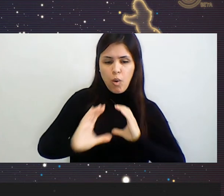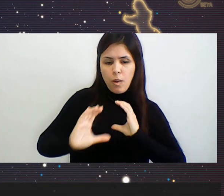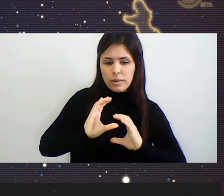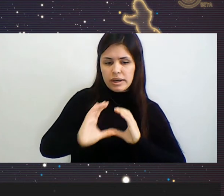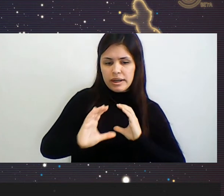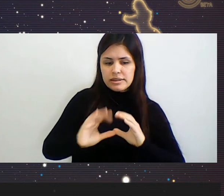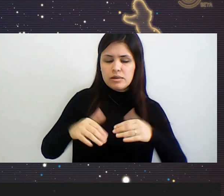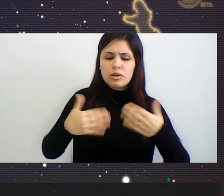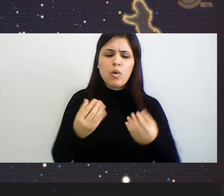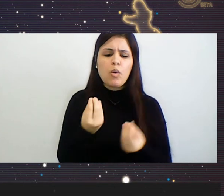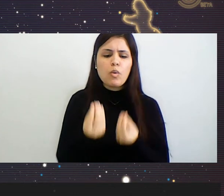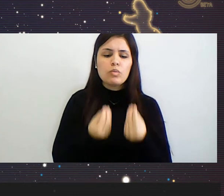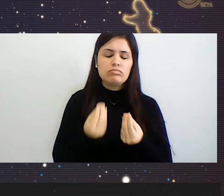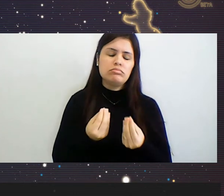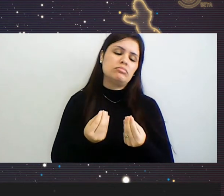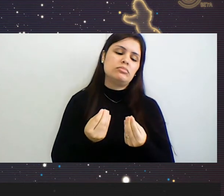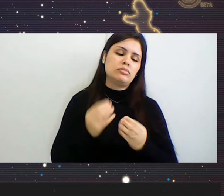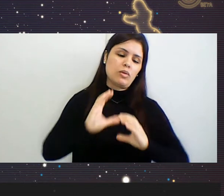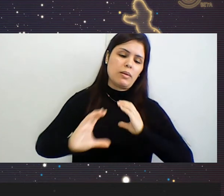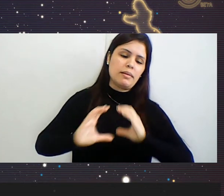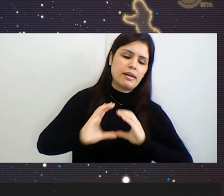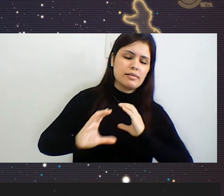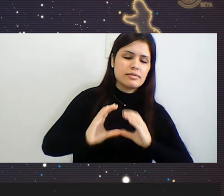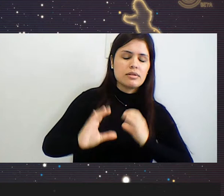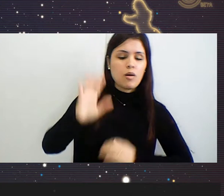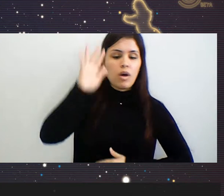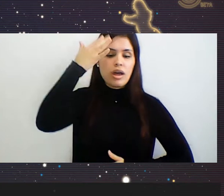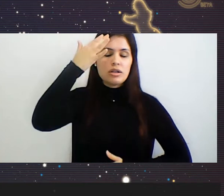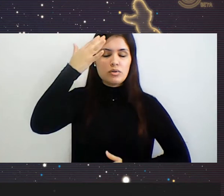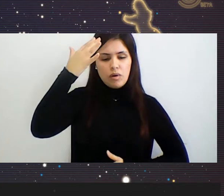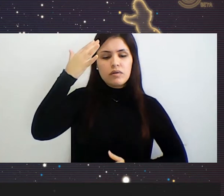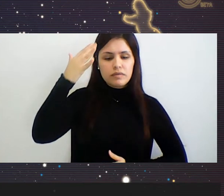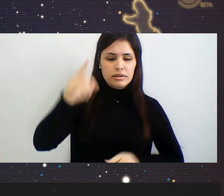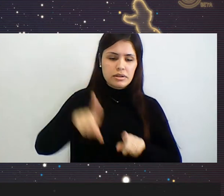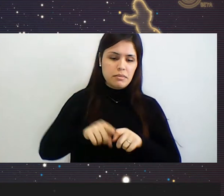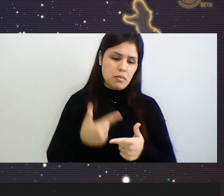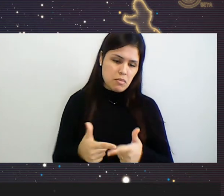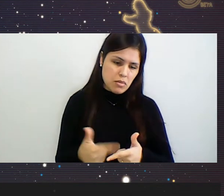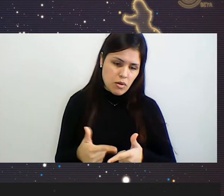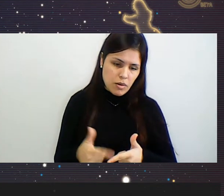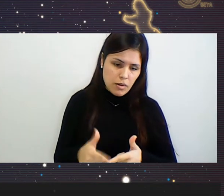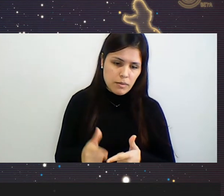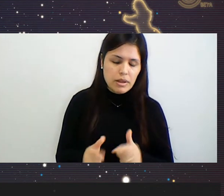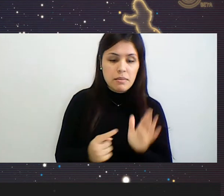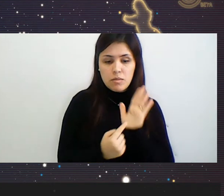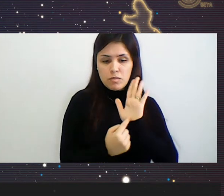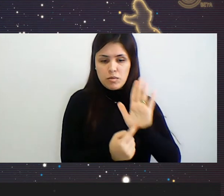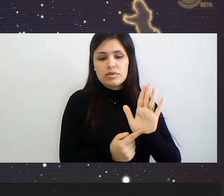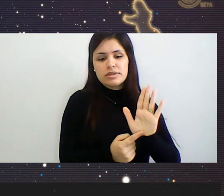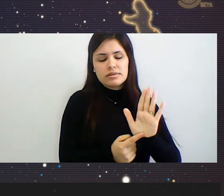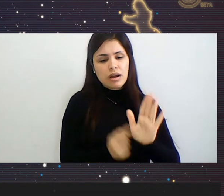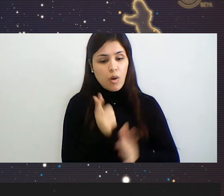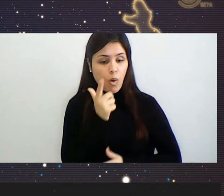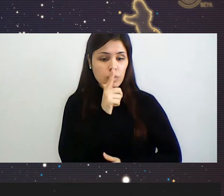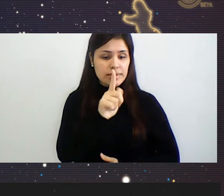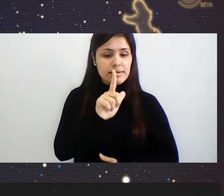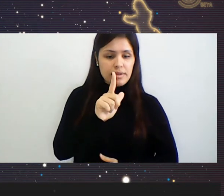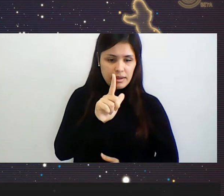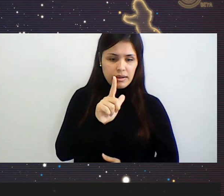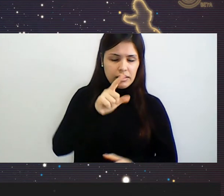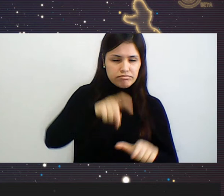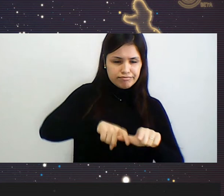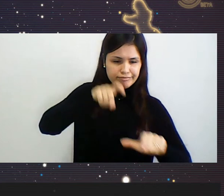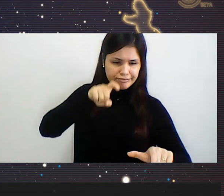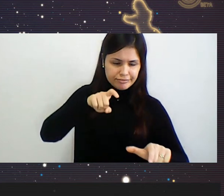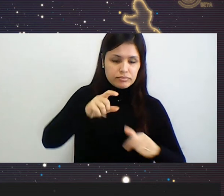você se comunica, como você resolve o problema e na sua solução. Então, demonstração de domínio e, de fato, a